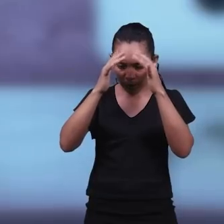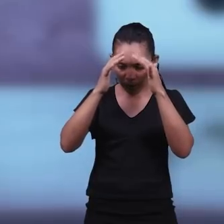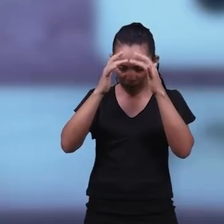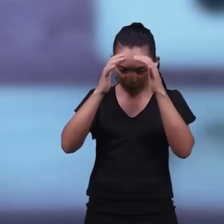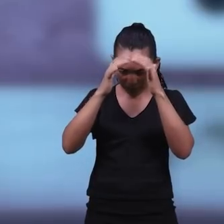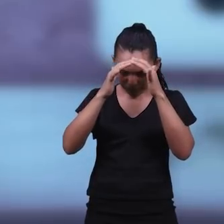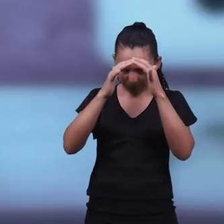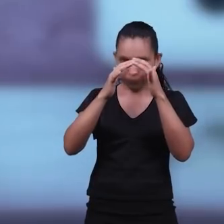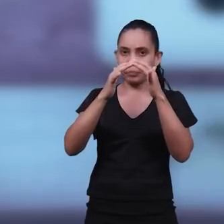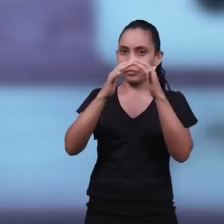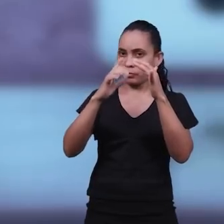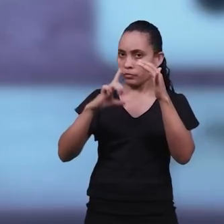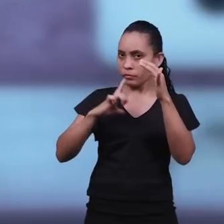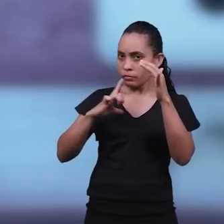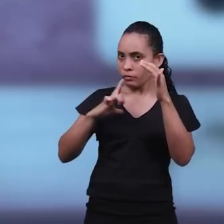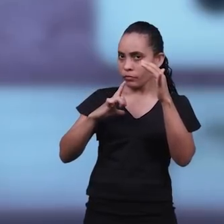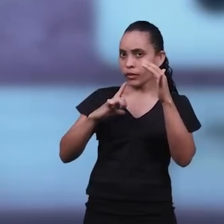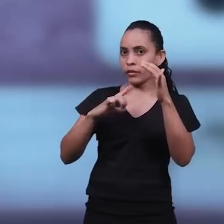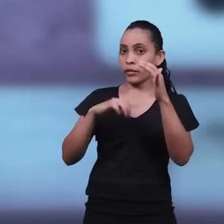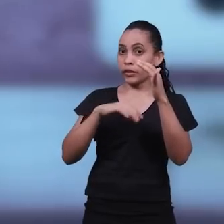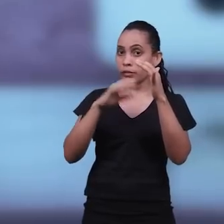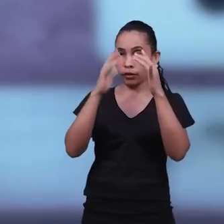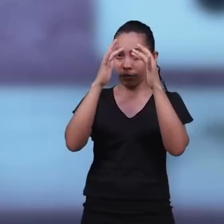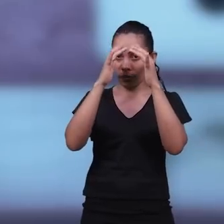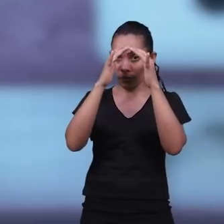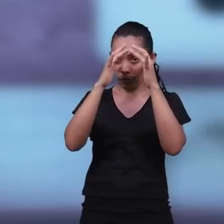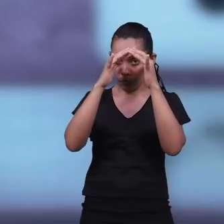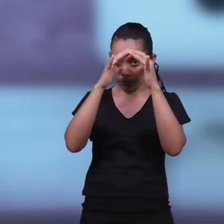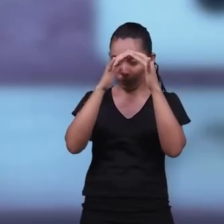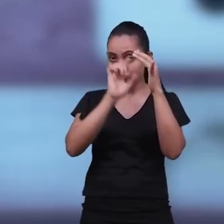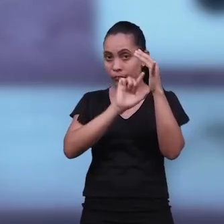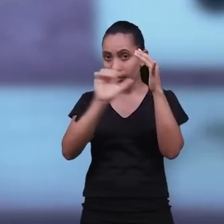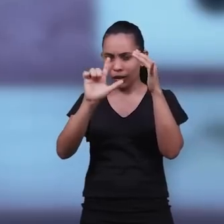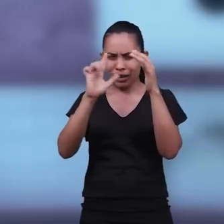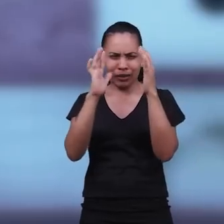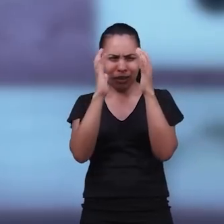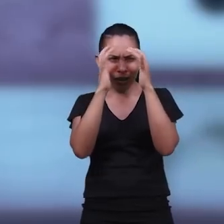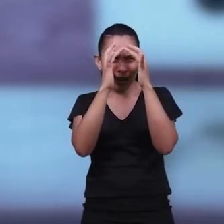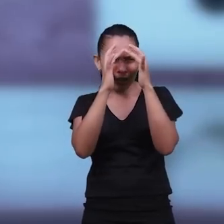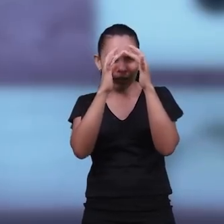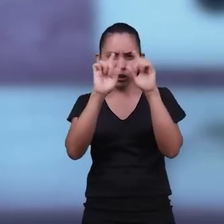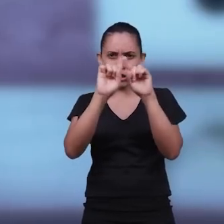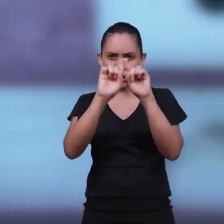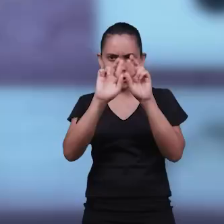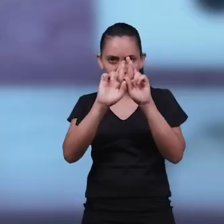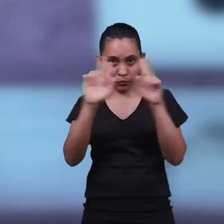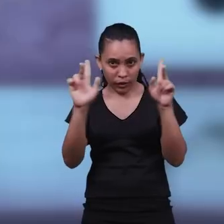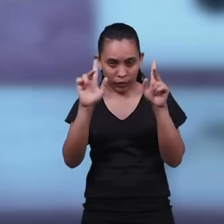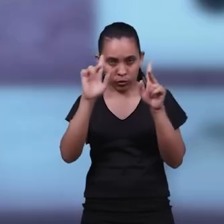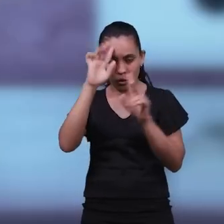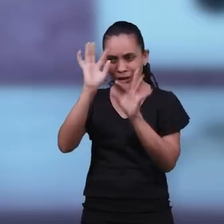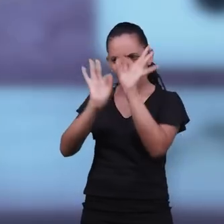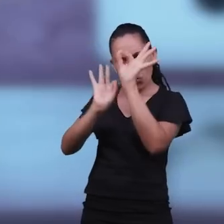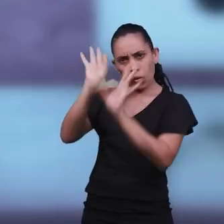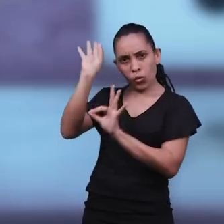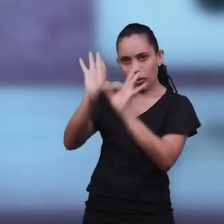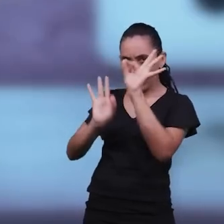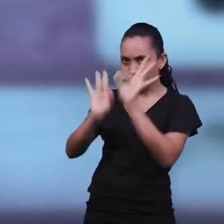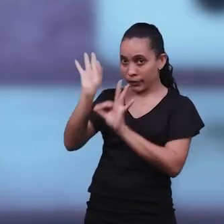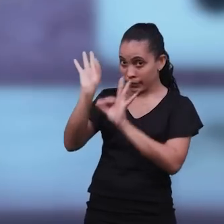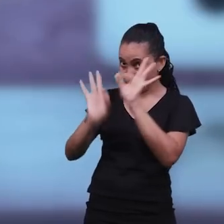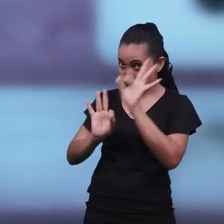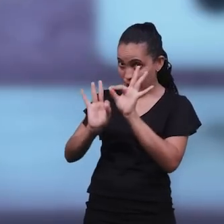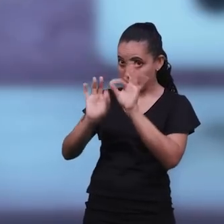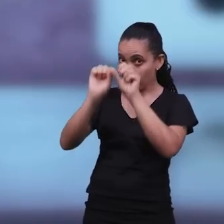como giro de cíngulo, e nele estão duas áreas diferentes. Uma está organizada